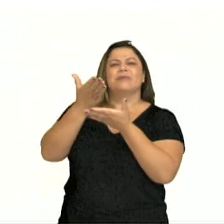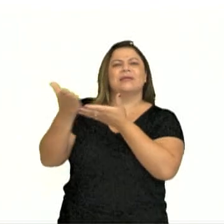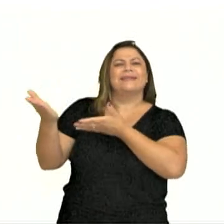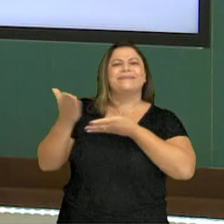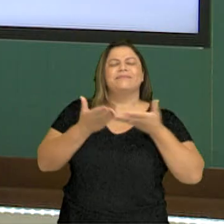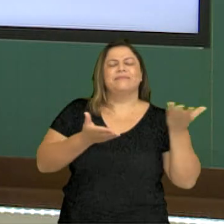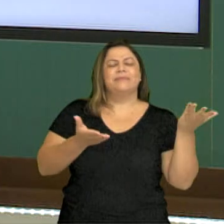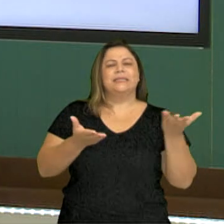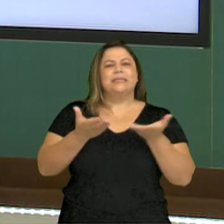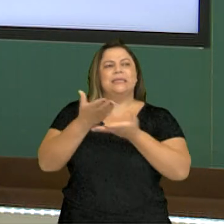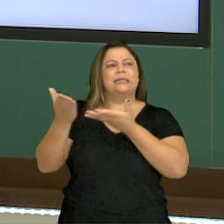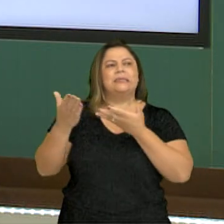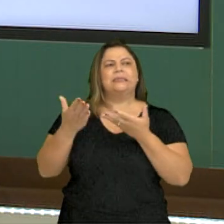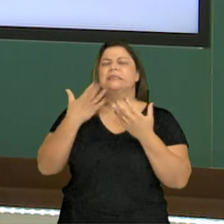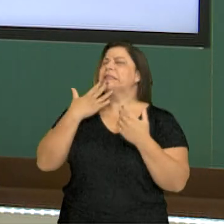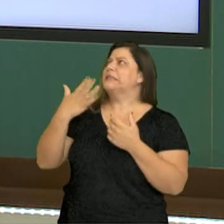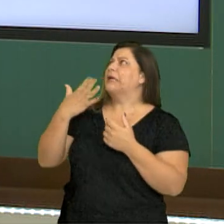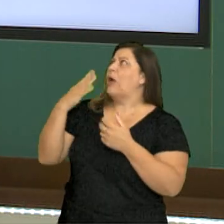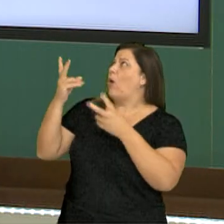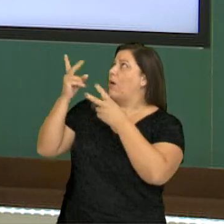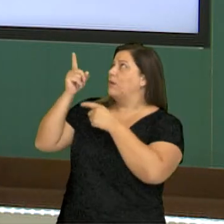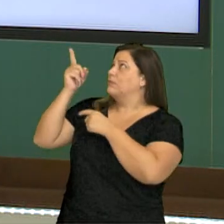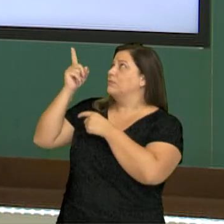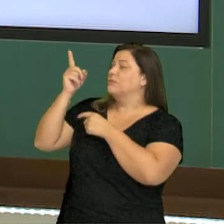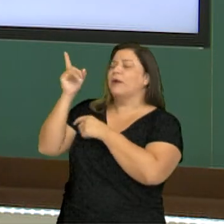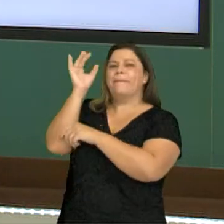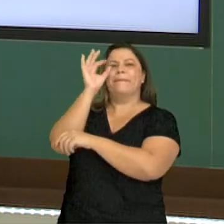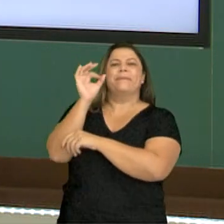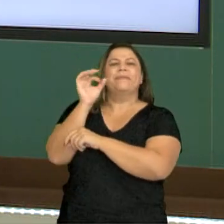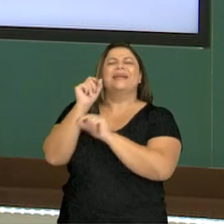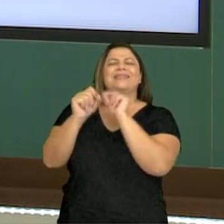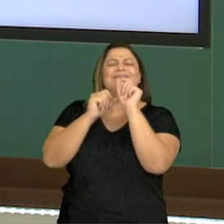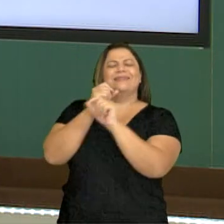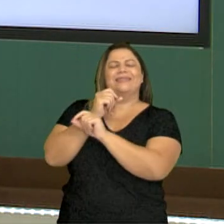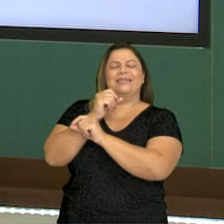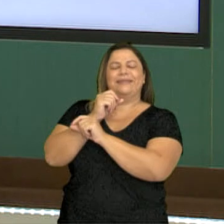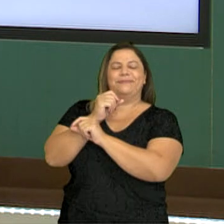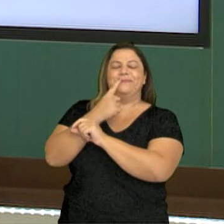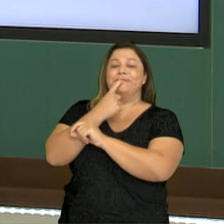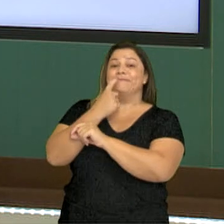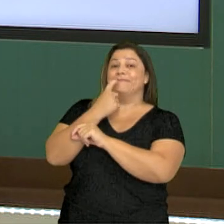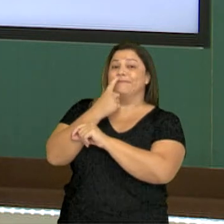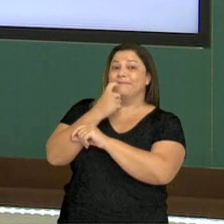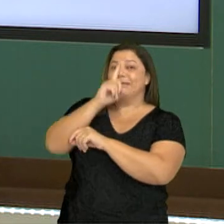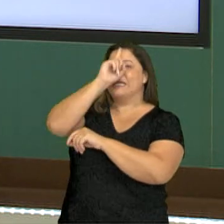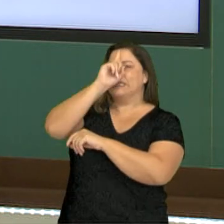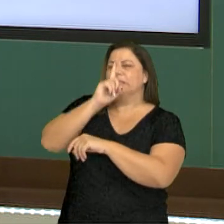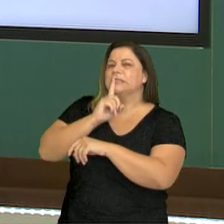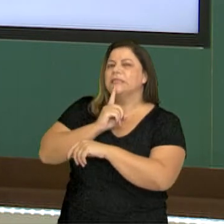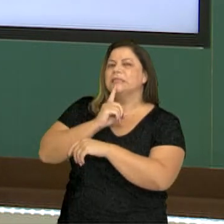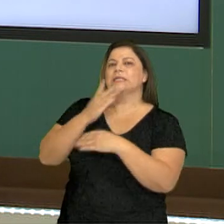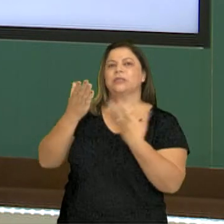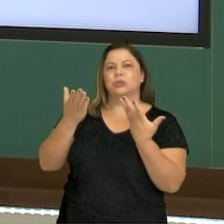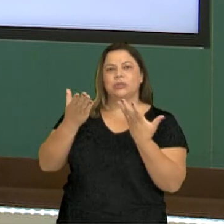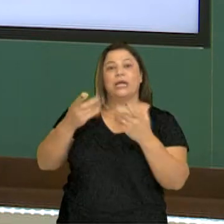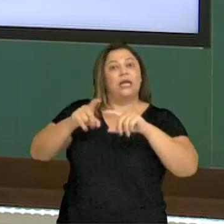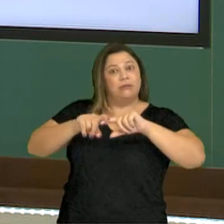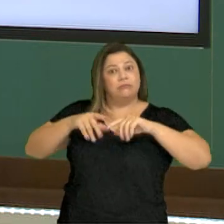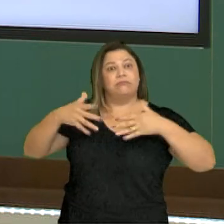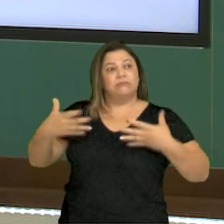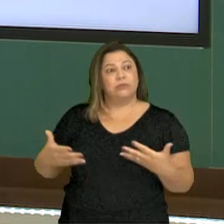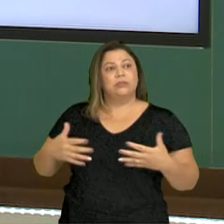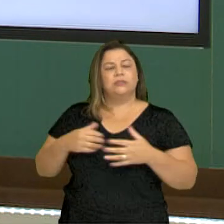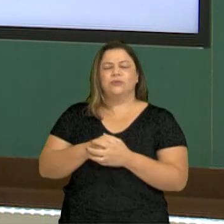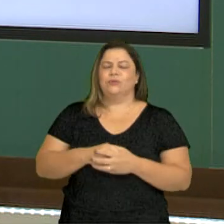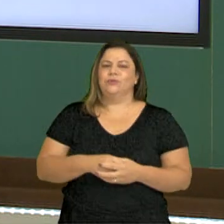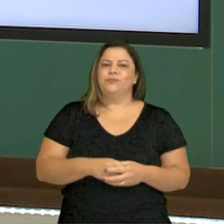folhas. Reparem na coloração mais avermelhada, mais alaranjada. É a ação dos cromoplastos. E esses